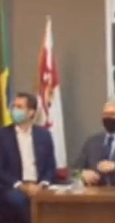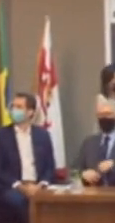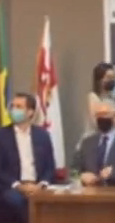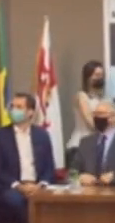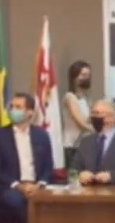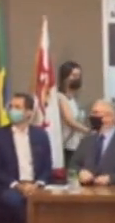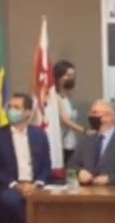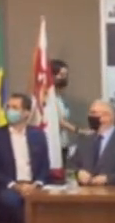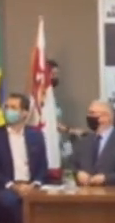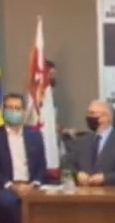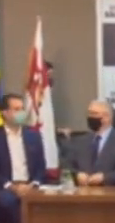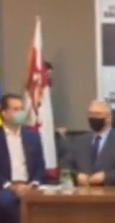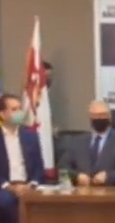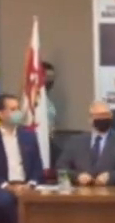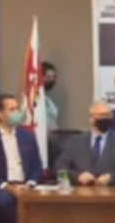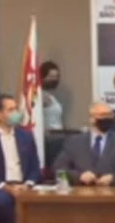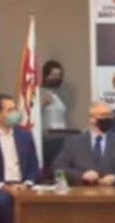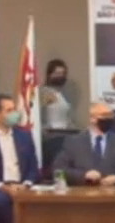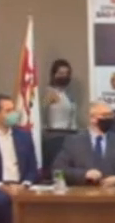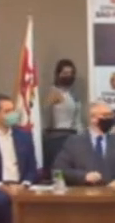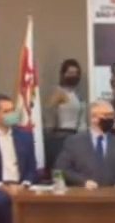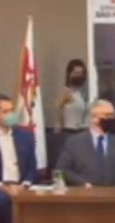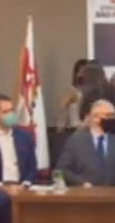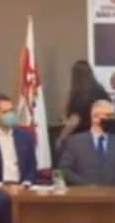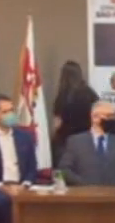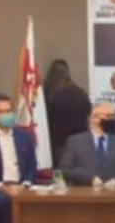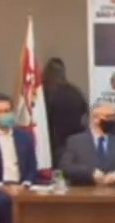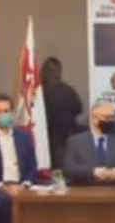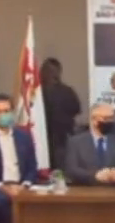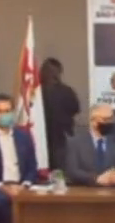Prefeito, alguma consideração final, por favor?